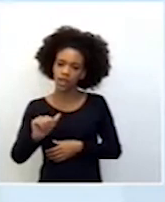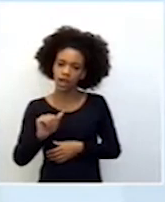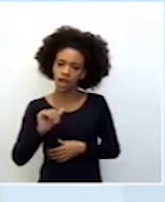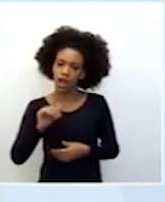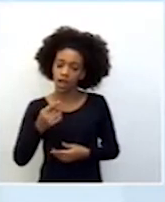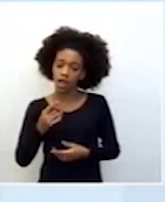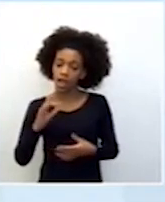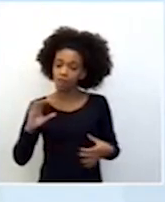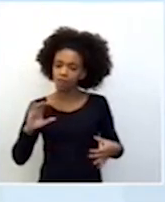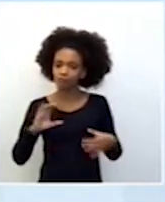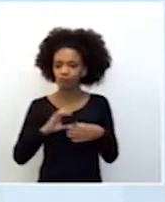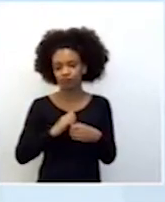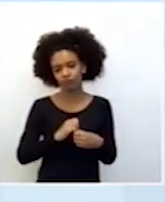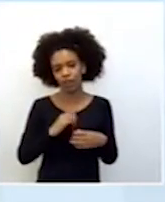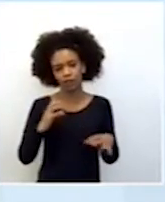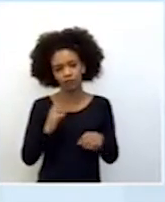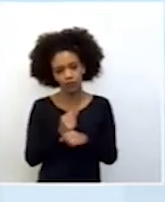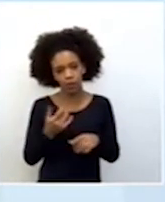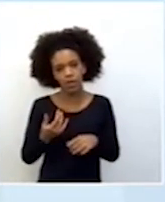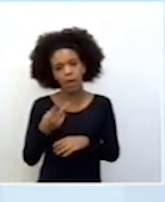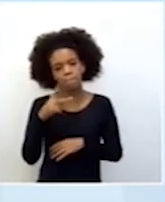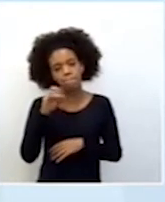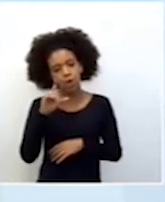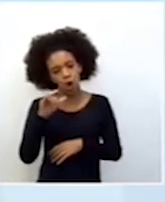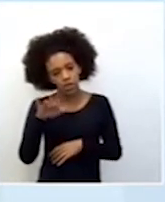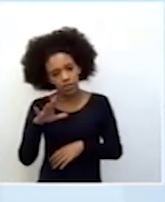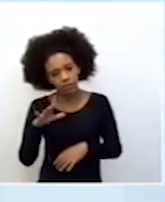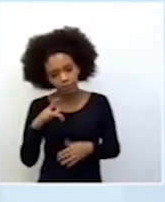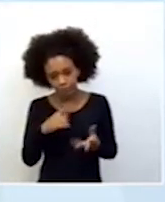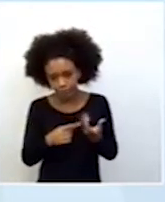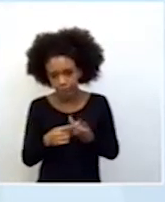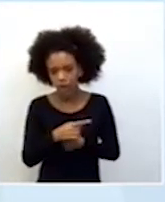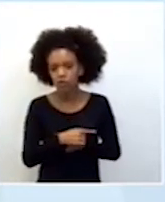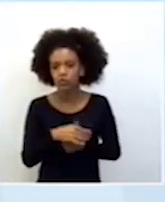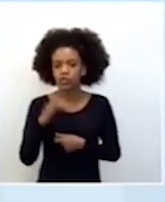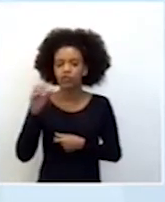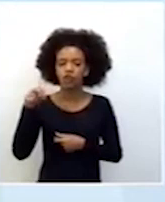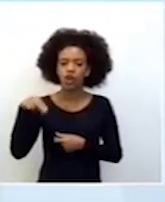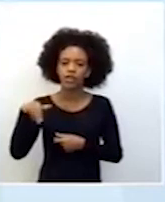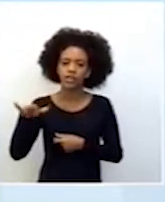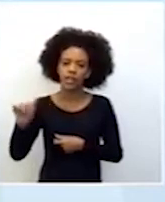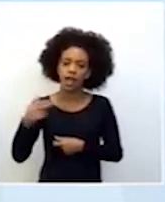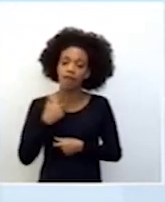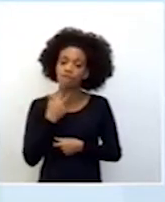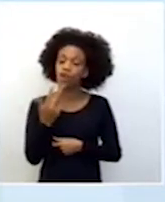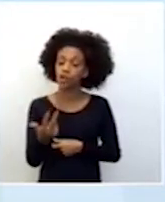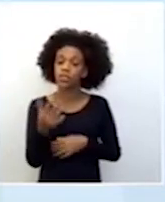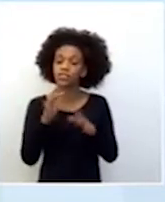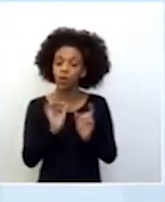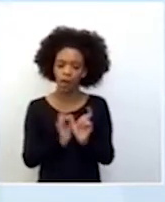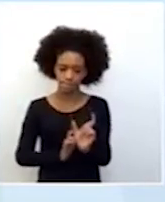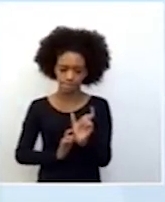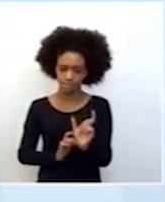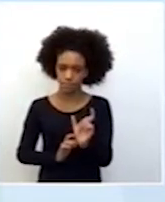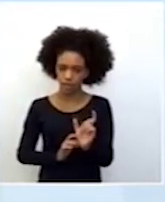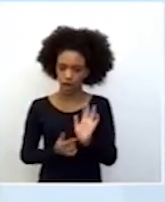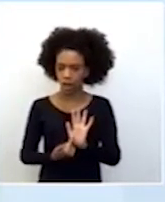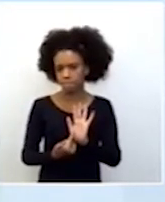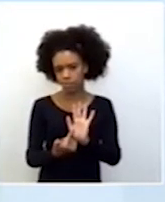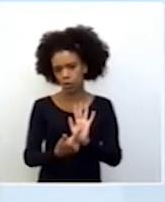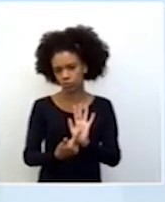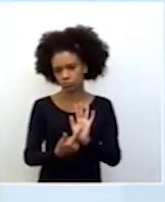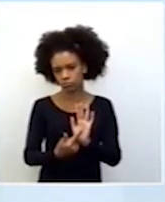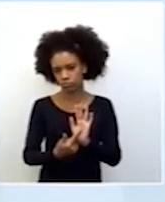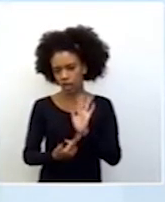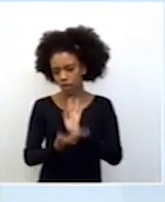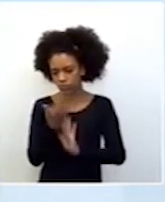vocábulos poli e fonia. Poli quer dizer muitos e fonia é voz. Em outras palavras, a polifonia aponta a presença de